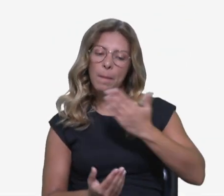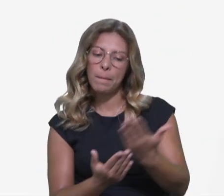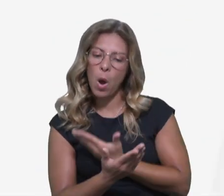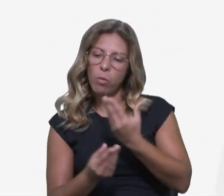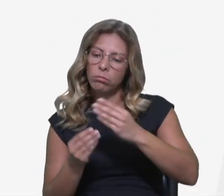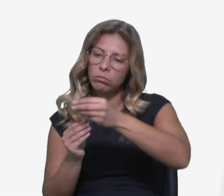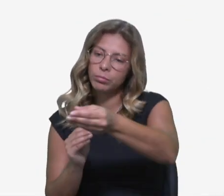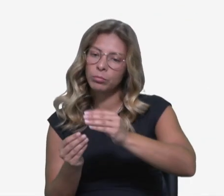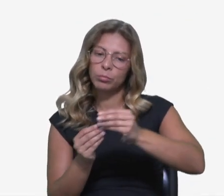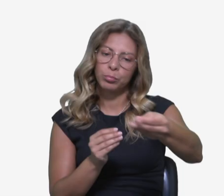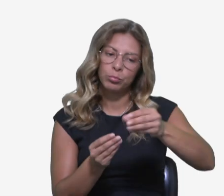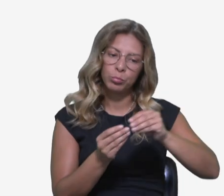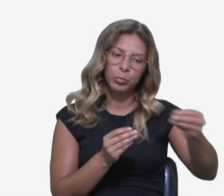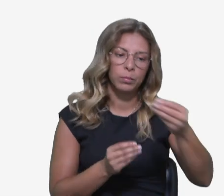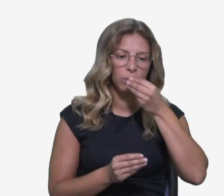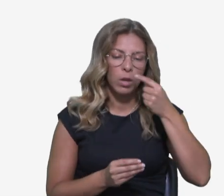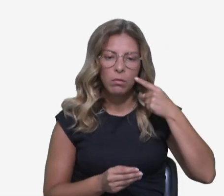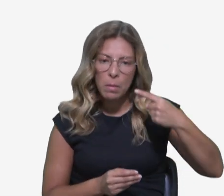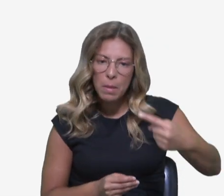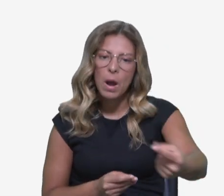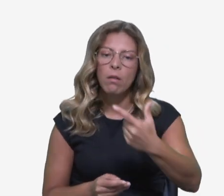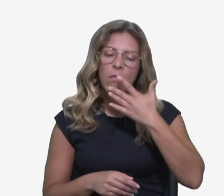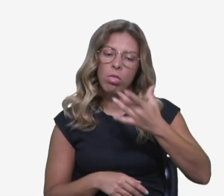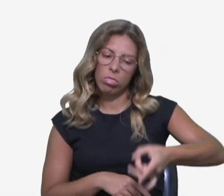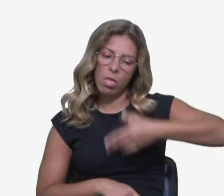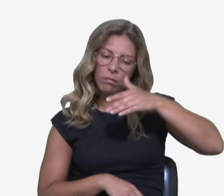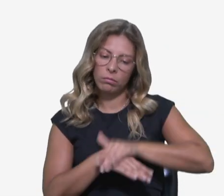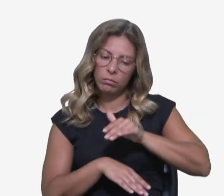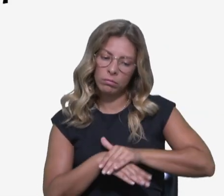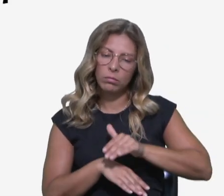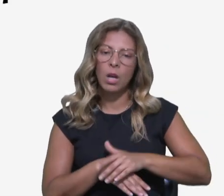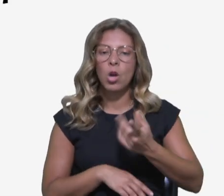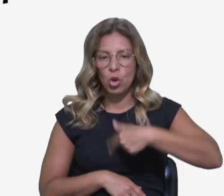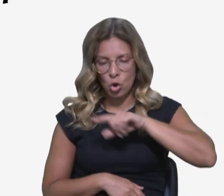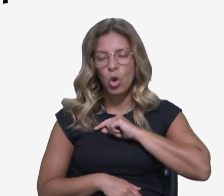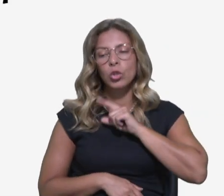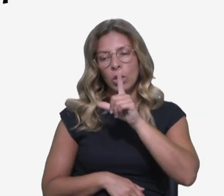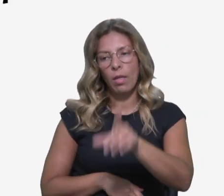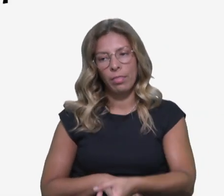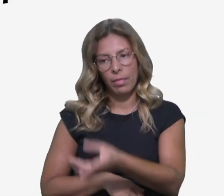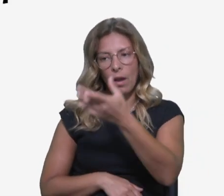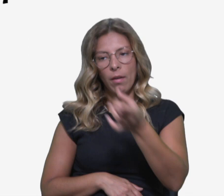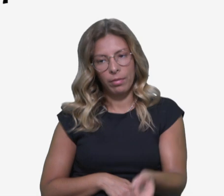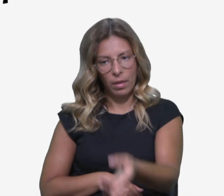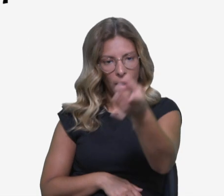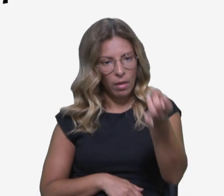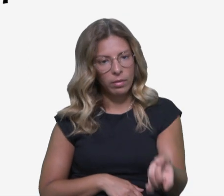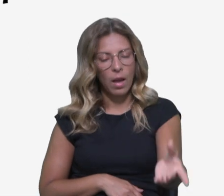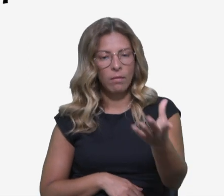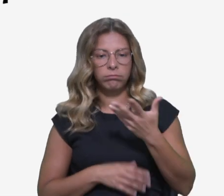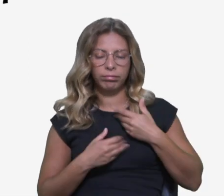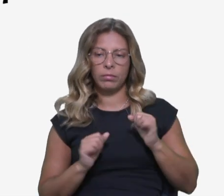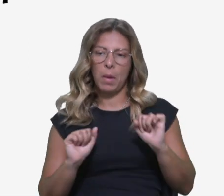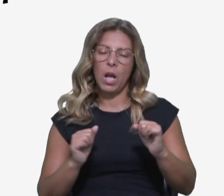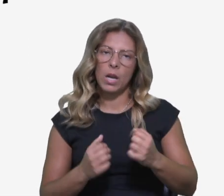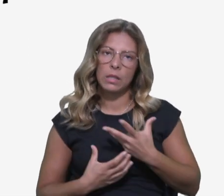nossa subsistência, perdoai-nos os nossos pecados, porque também nós perdoamos a todo aquele que nos ofende. E não nos deixeis cair